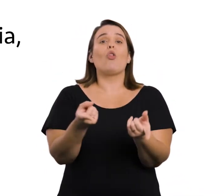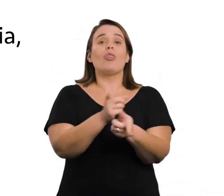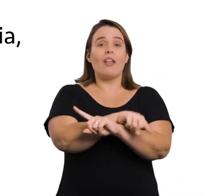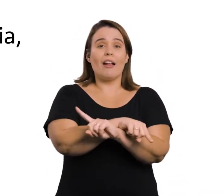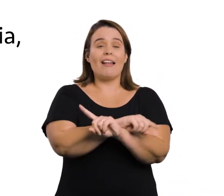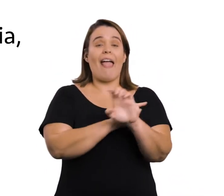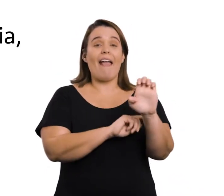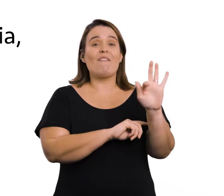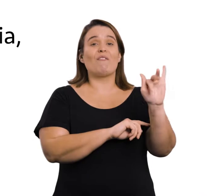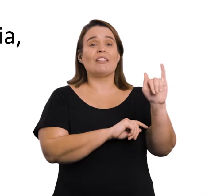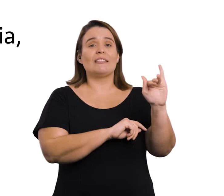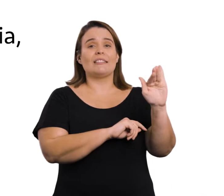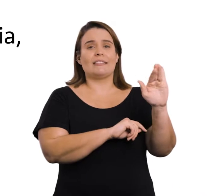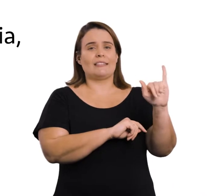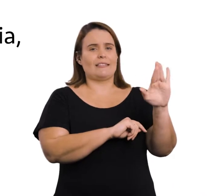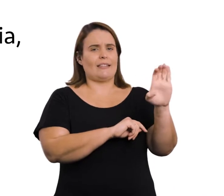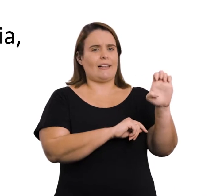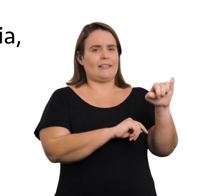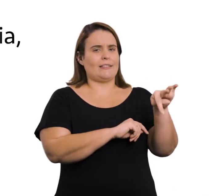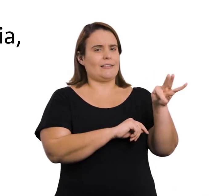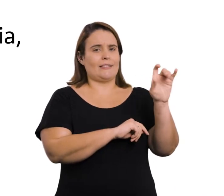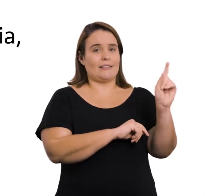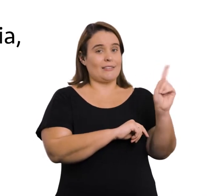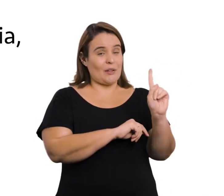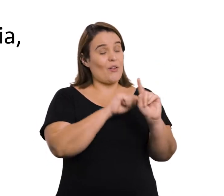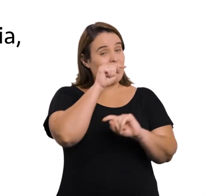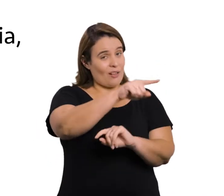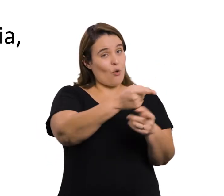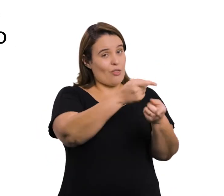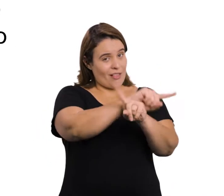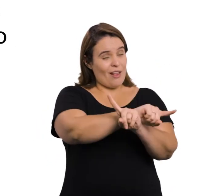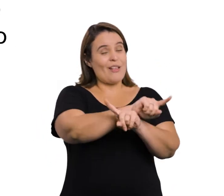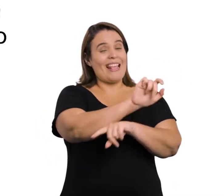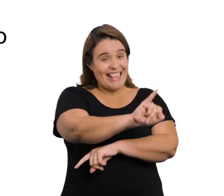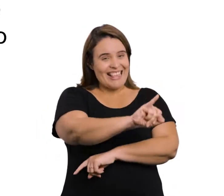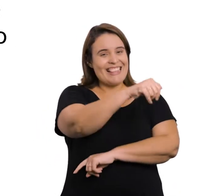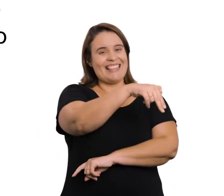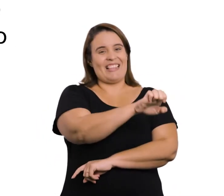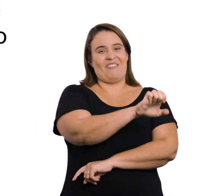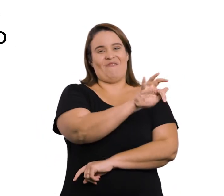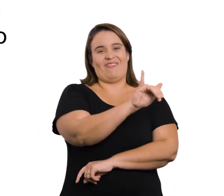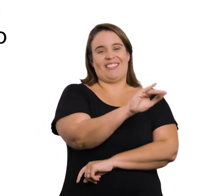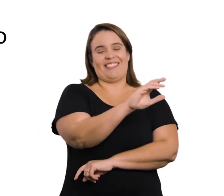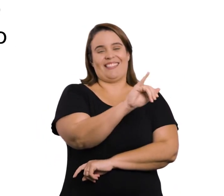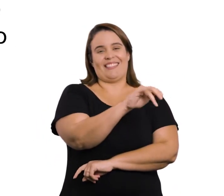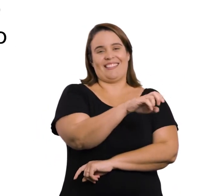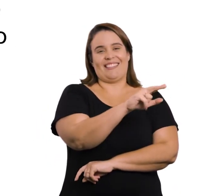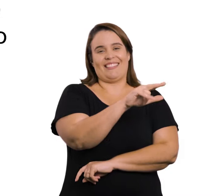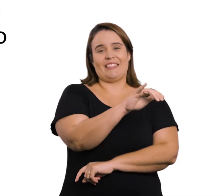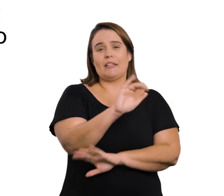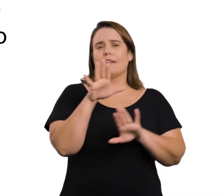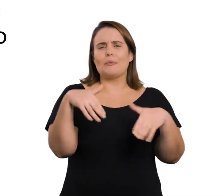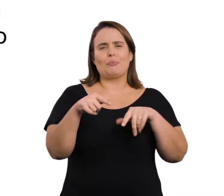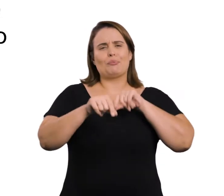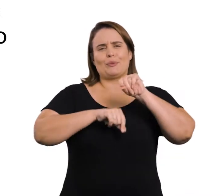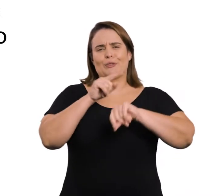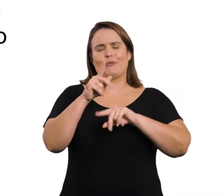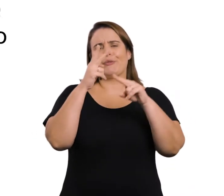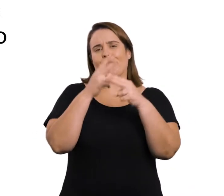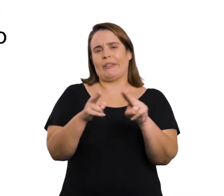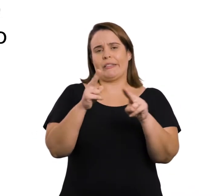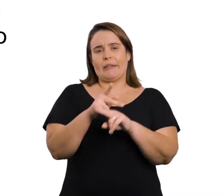eficiência, mas o antônimo de eficiência é ineficiência. Então, não há motivo para disfarçar a